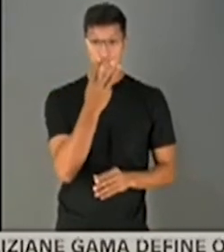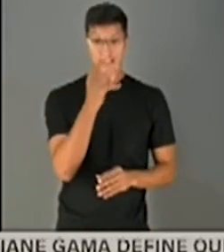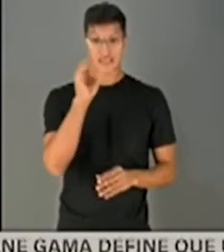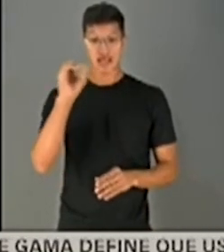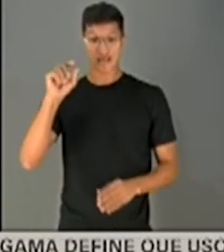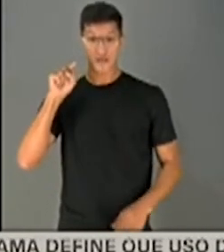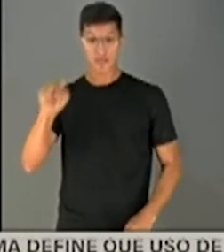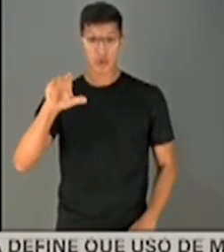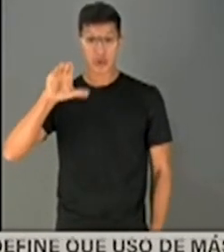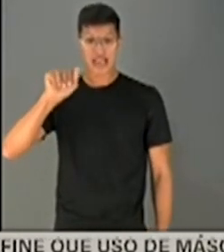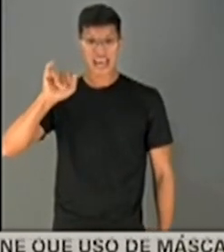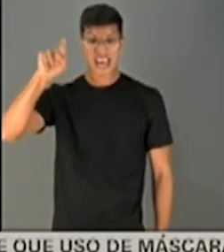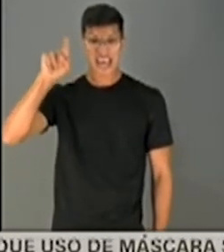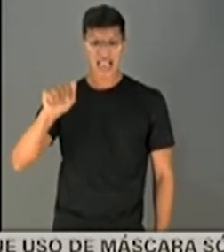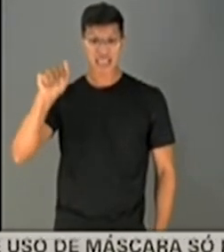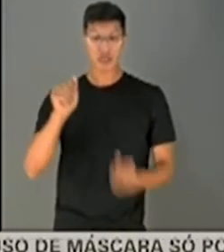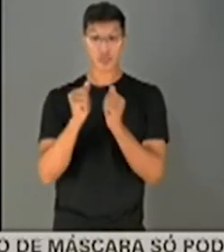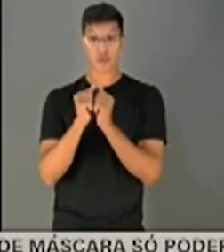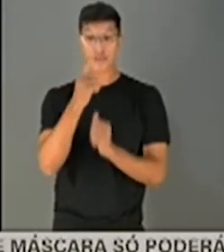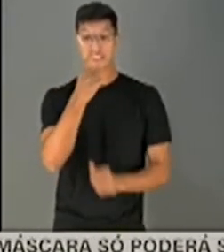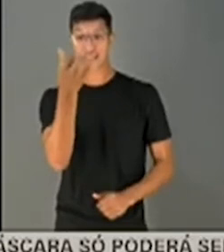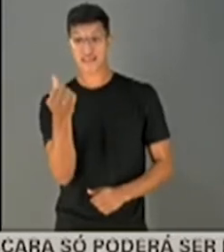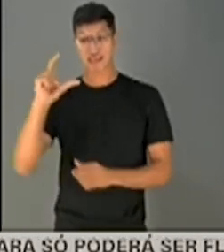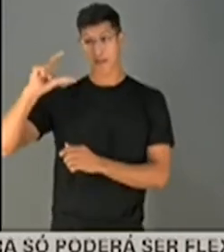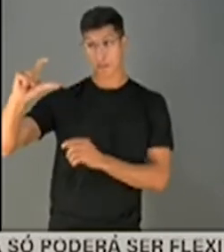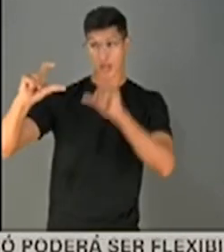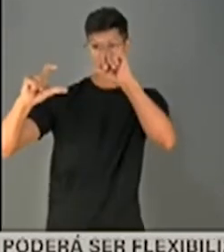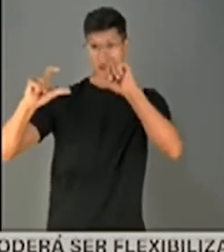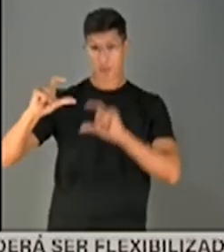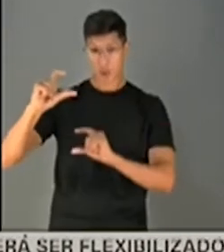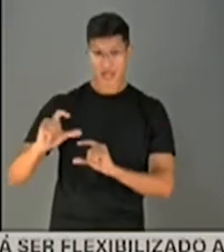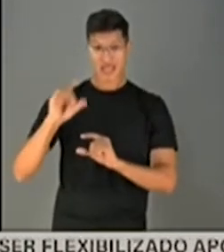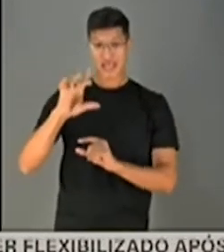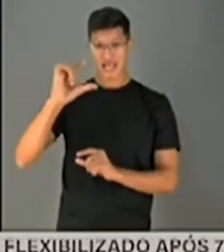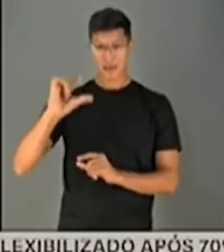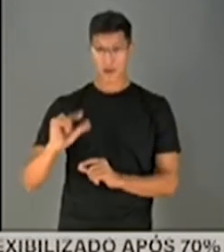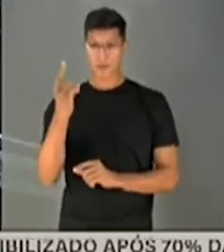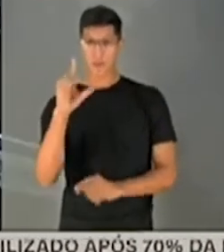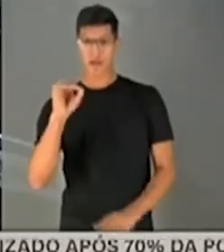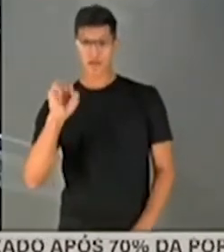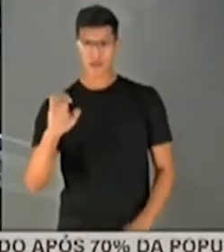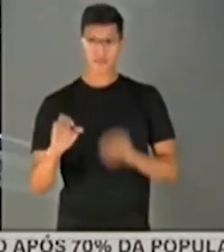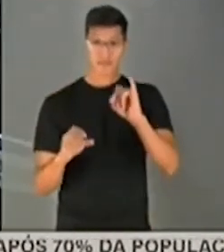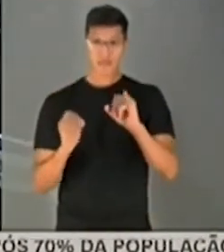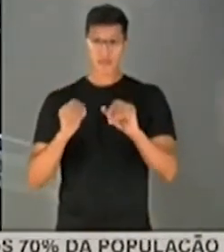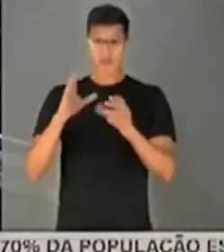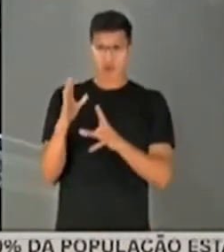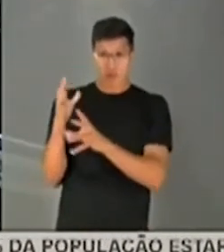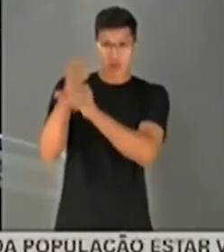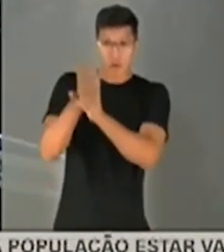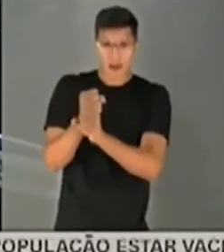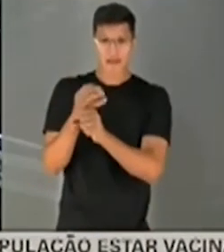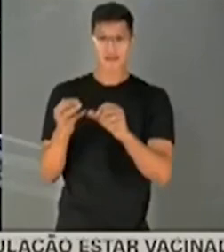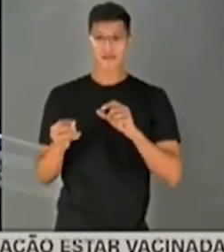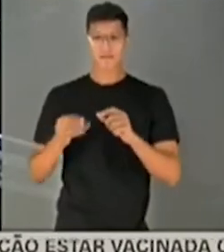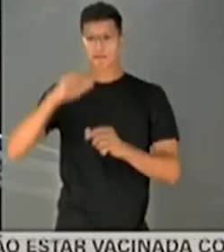mil caixas, com 16 ampolas cada, e cada ampola dá para uma dose. Se eu for multiplicar por isso,